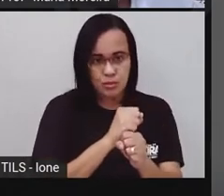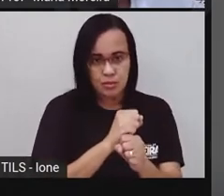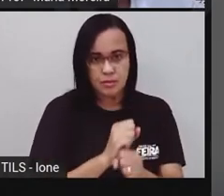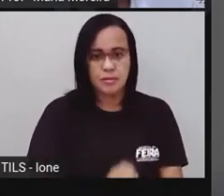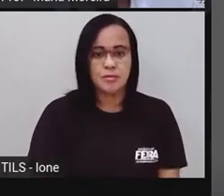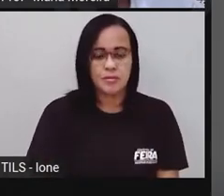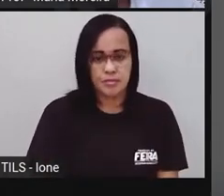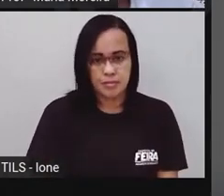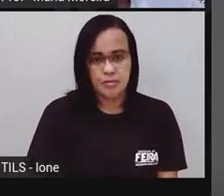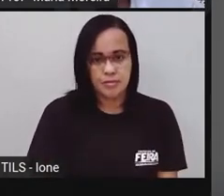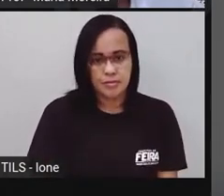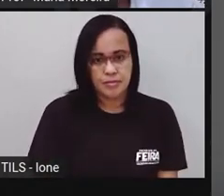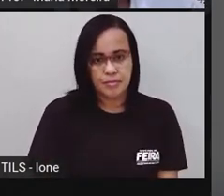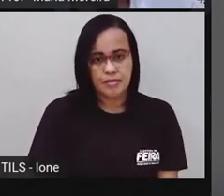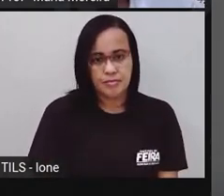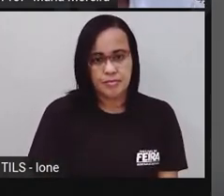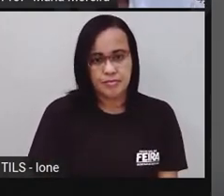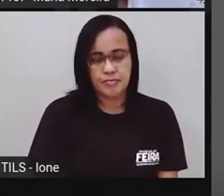o